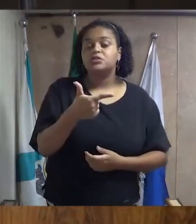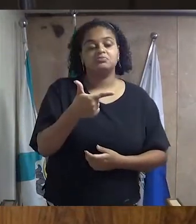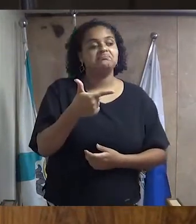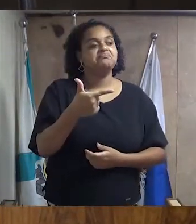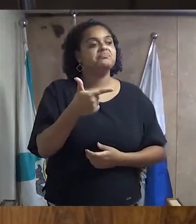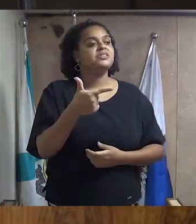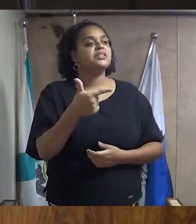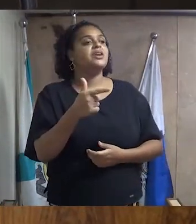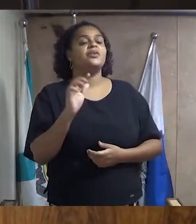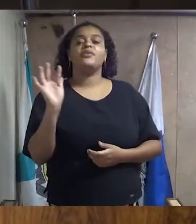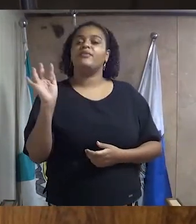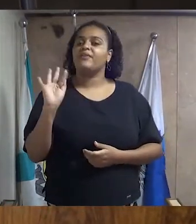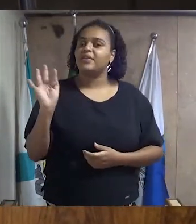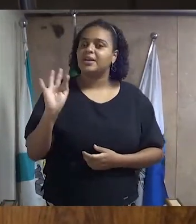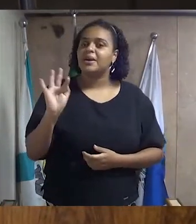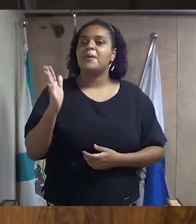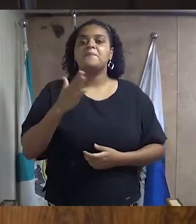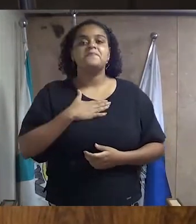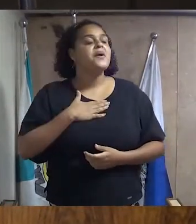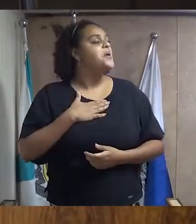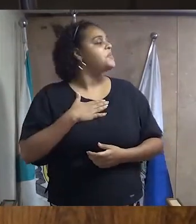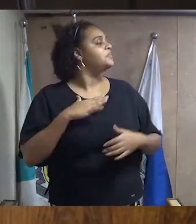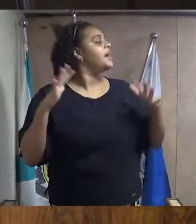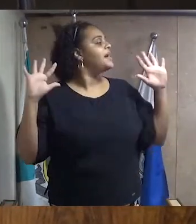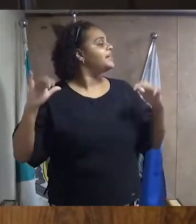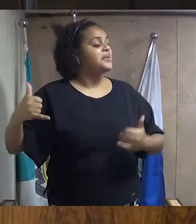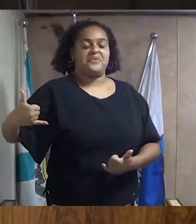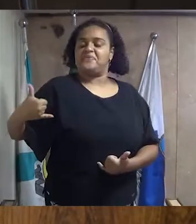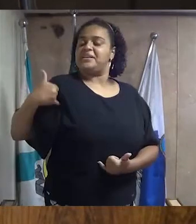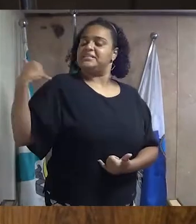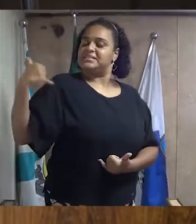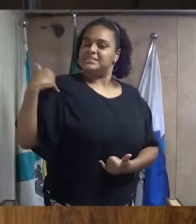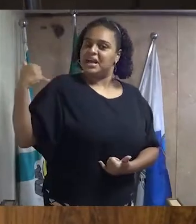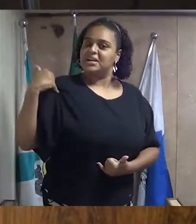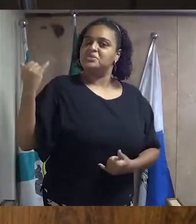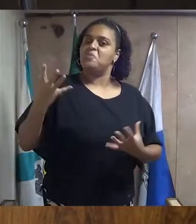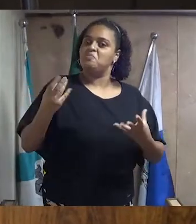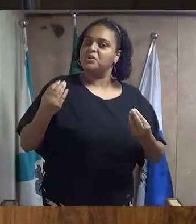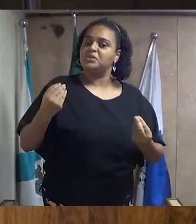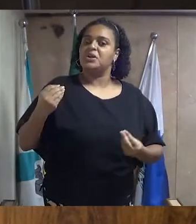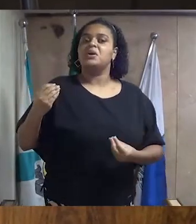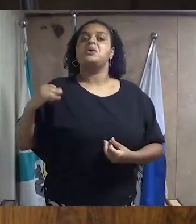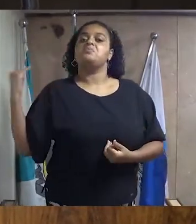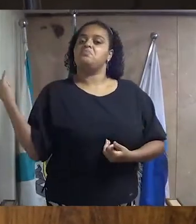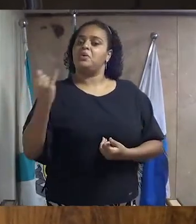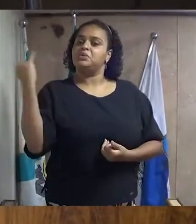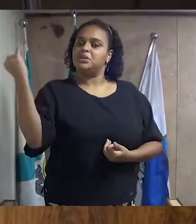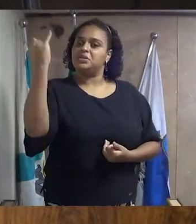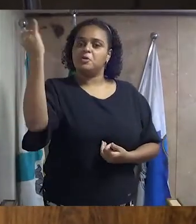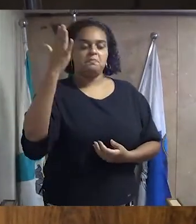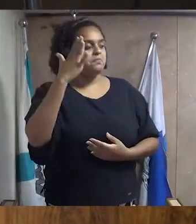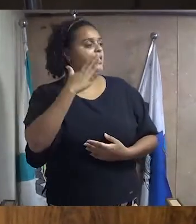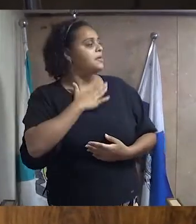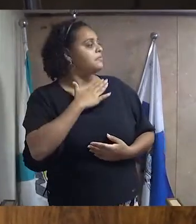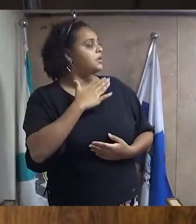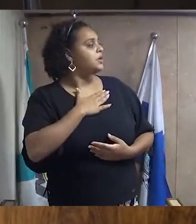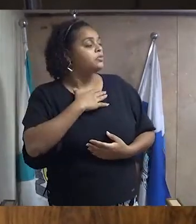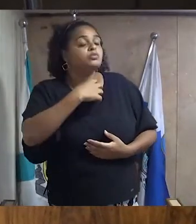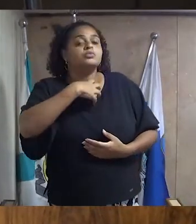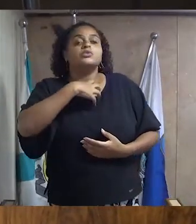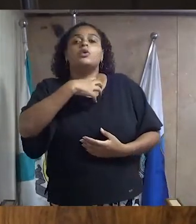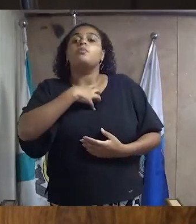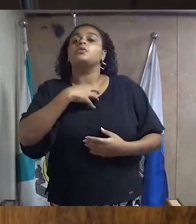2 de fevereiro de 2021, meu aniversário. Estou aqui na casa comemorando essa data tão importante para mim. E me sinto muito feliz